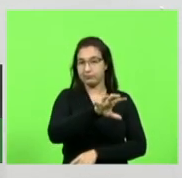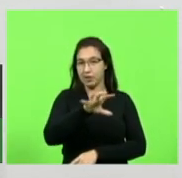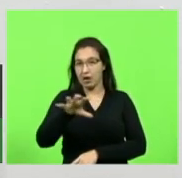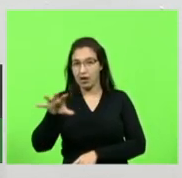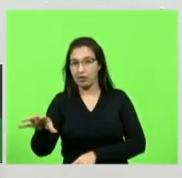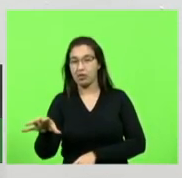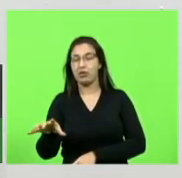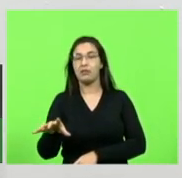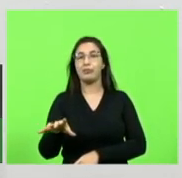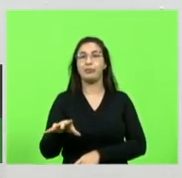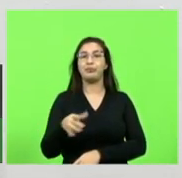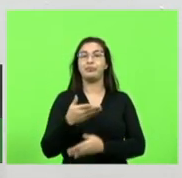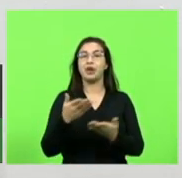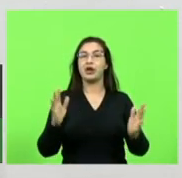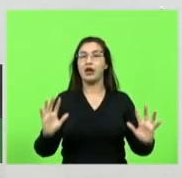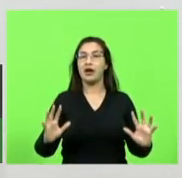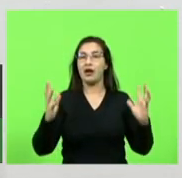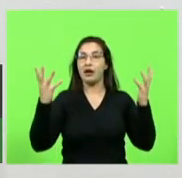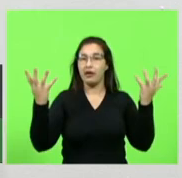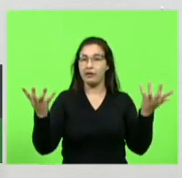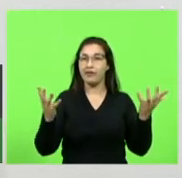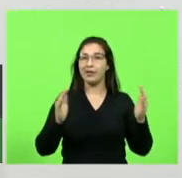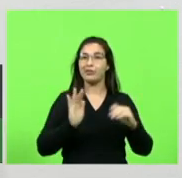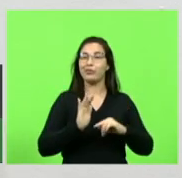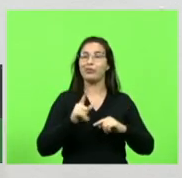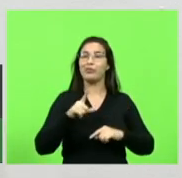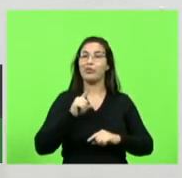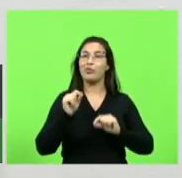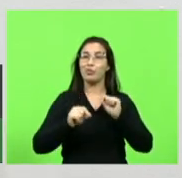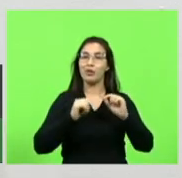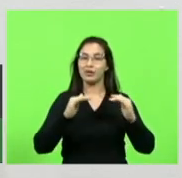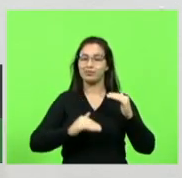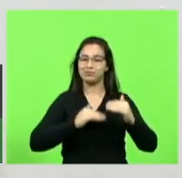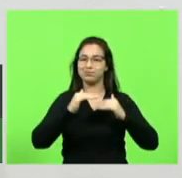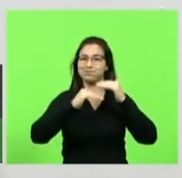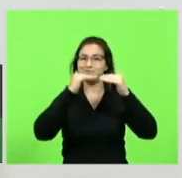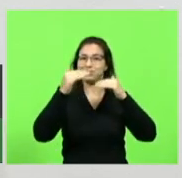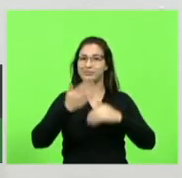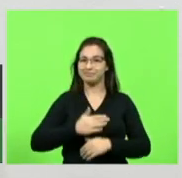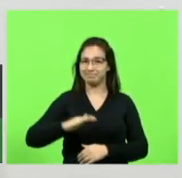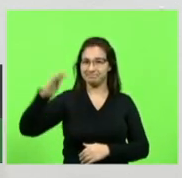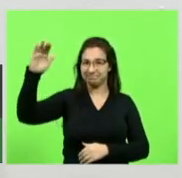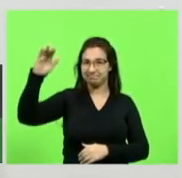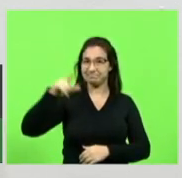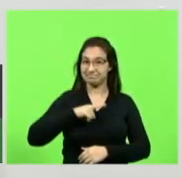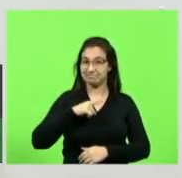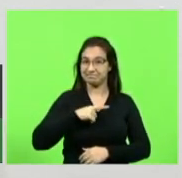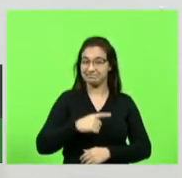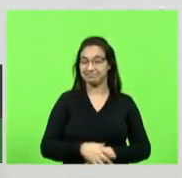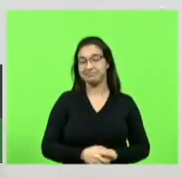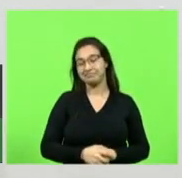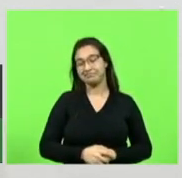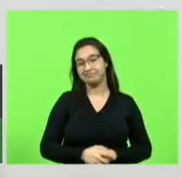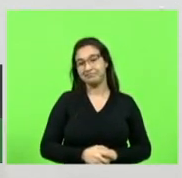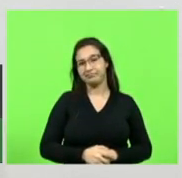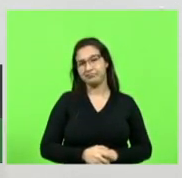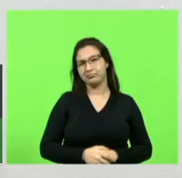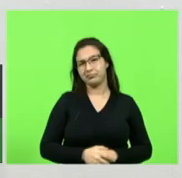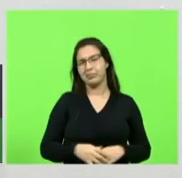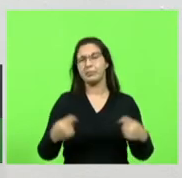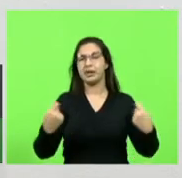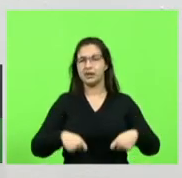só contribui para o desenvolvimento do Planalto Serrano. Por isso, nada mais justo e